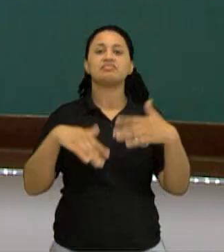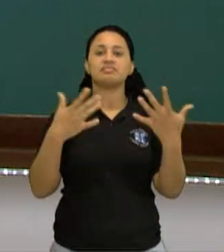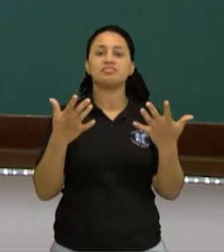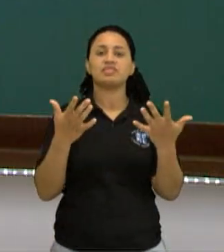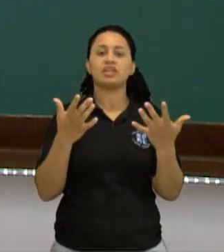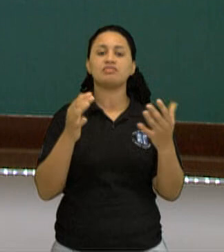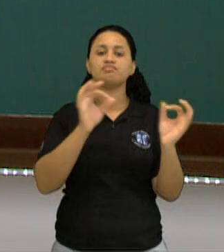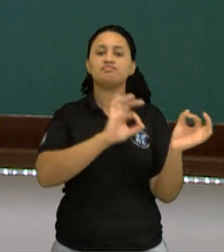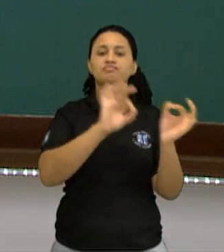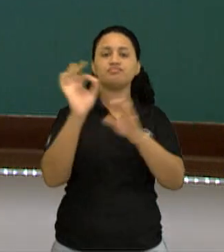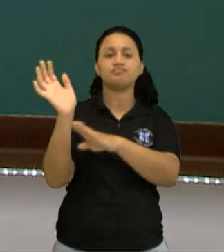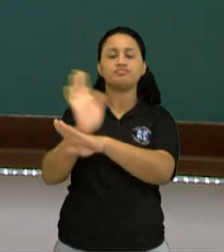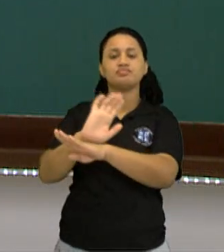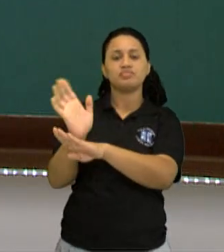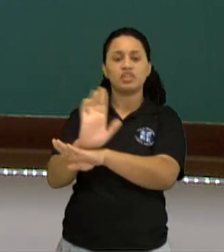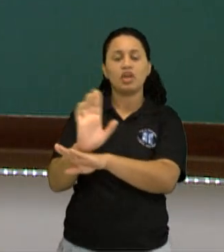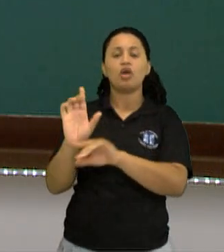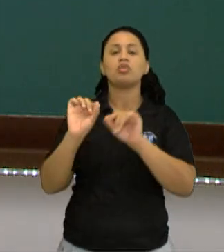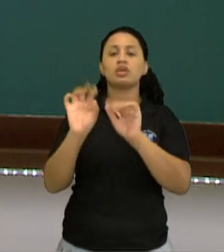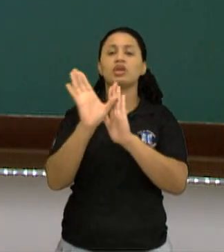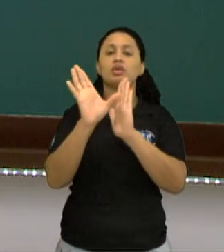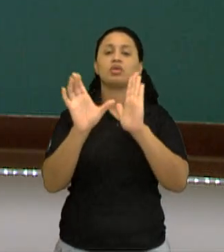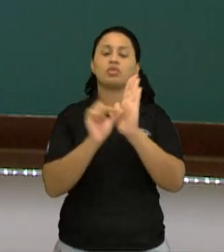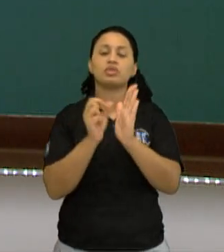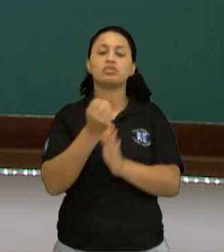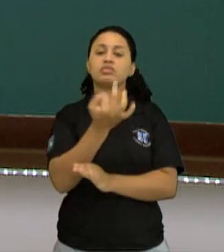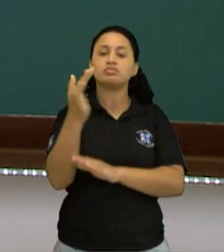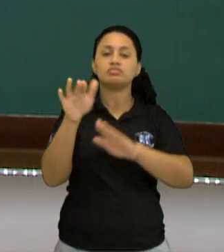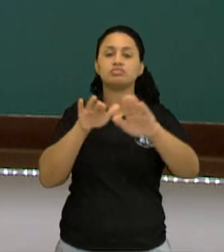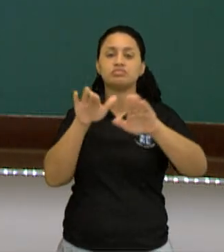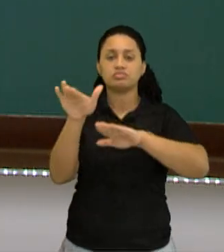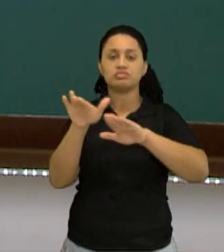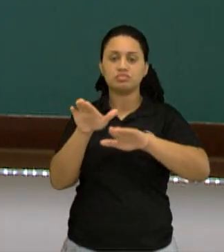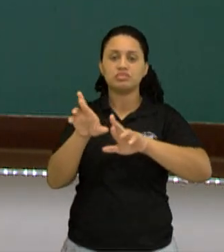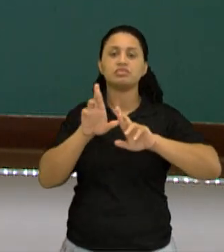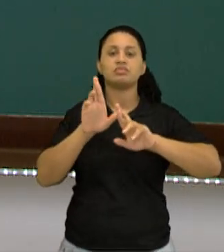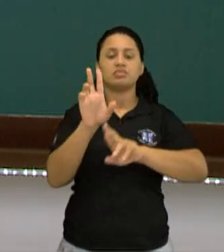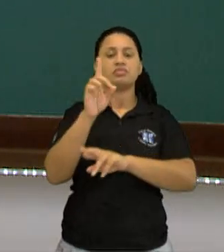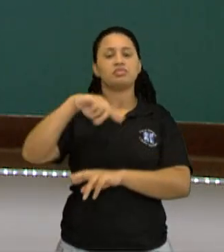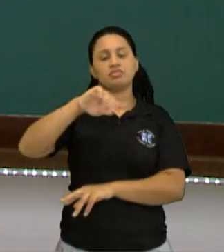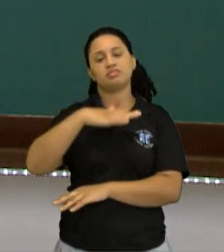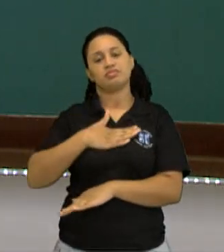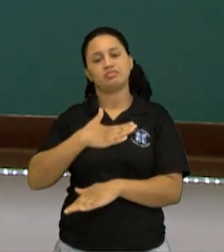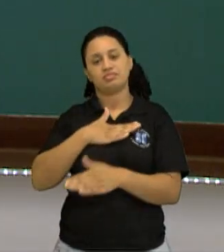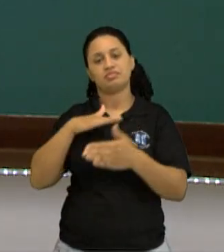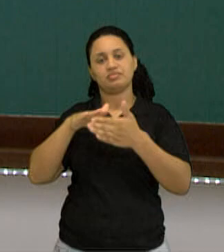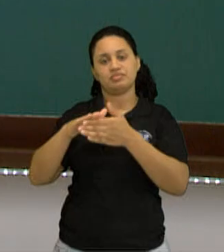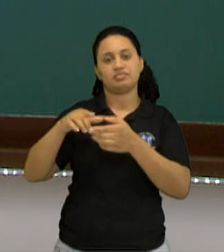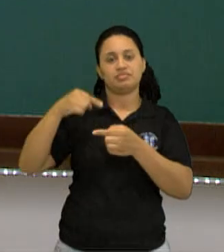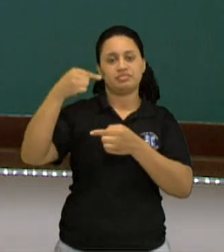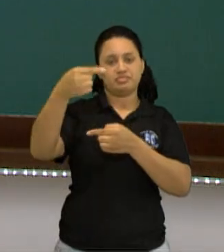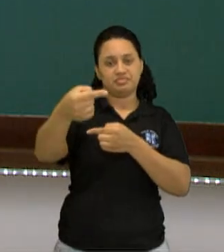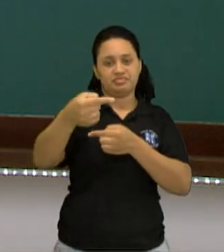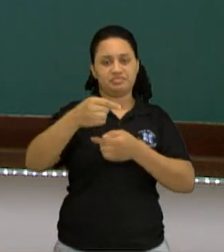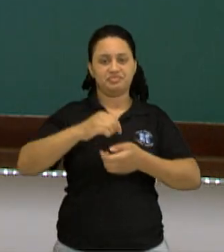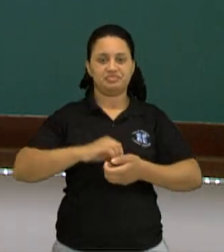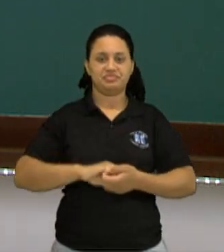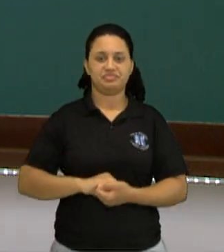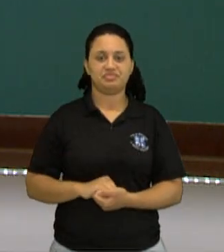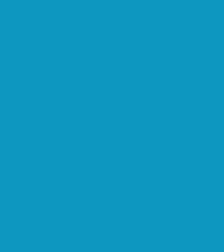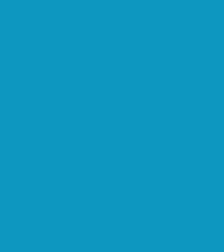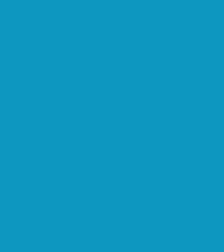E nesse vídeo, nós falamos sobre quantidade de movimento. Espero que vocês tenham gostado. Até breve!